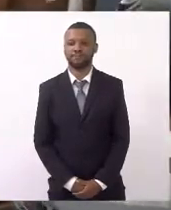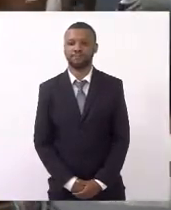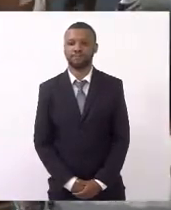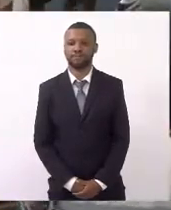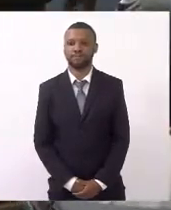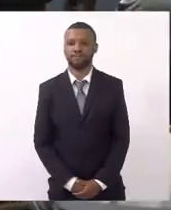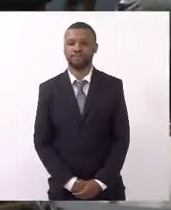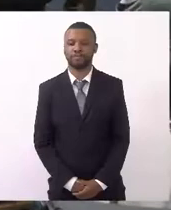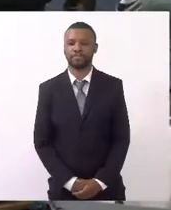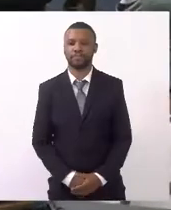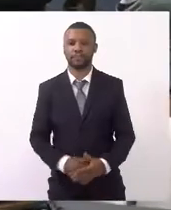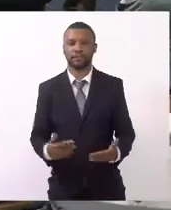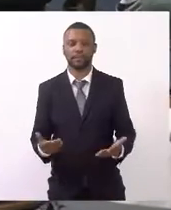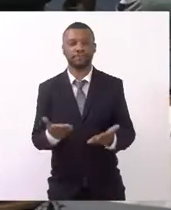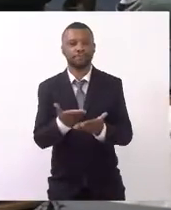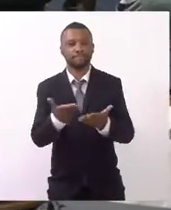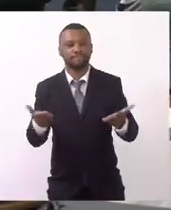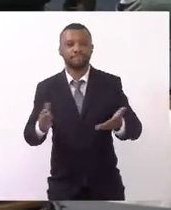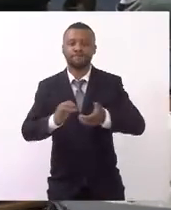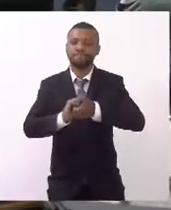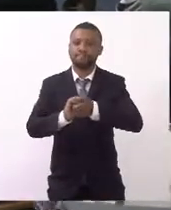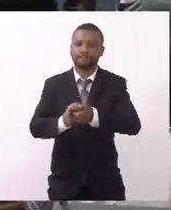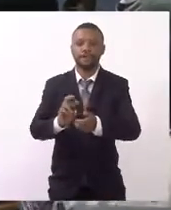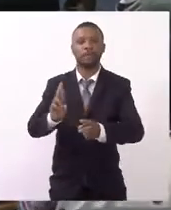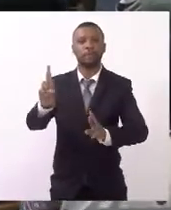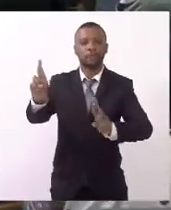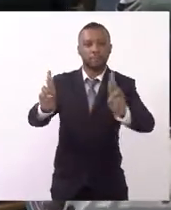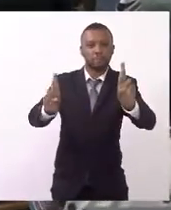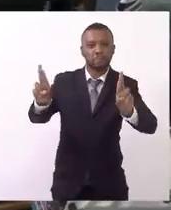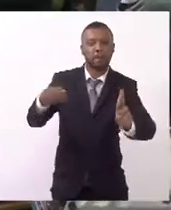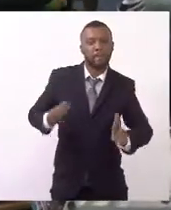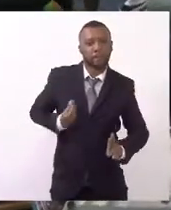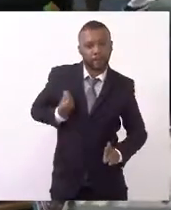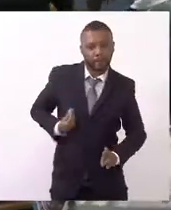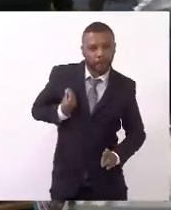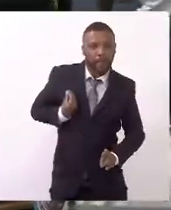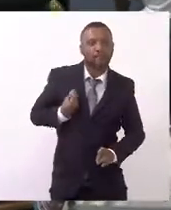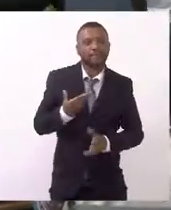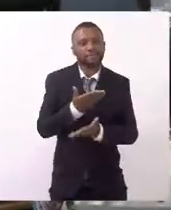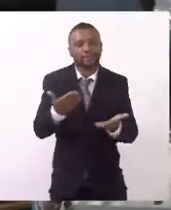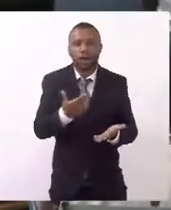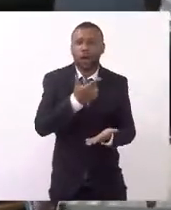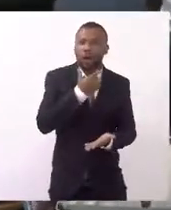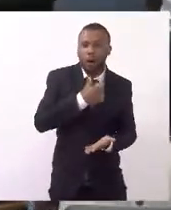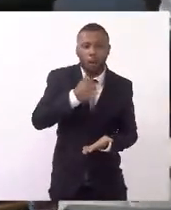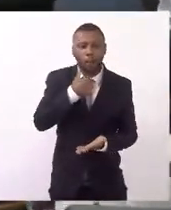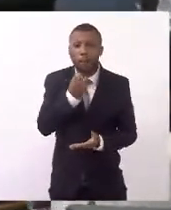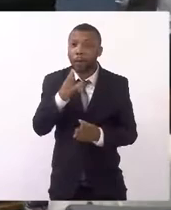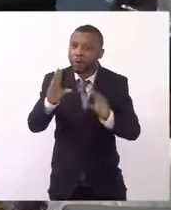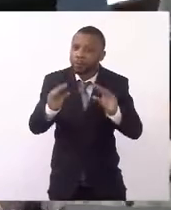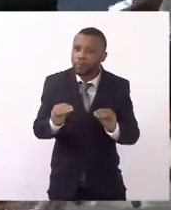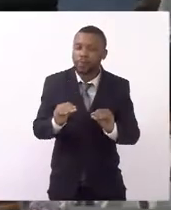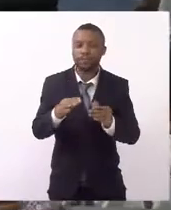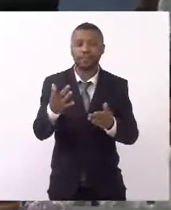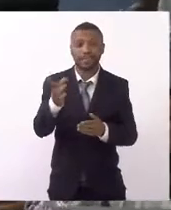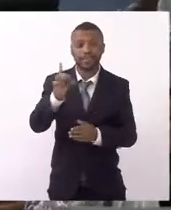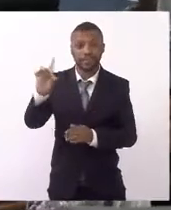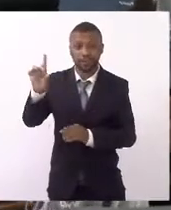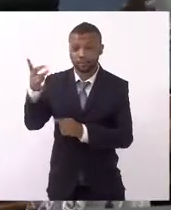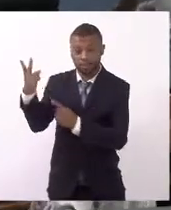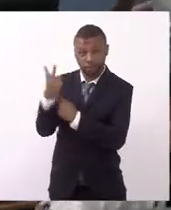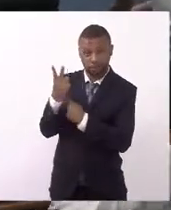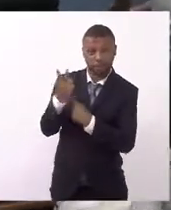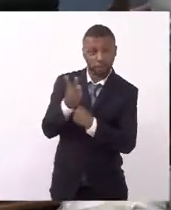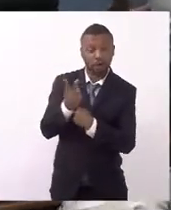as autoridades presentes senhoras e senhores boa noite sobre a proteção de Deus